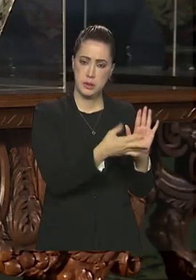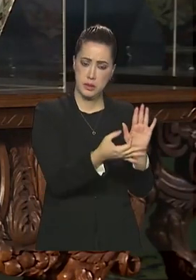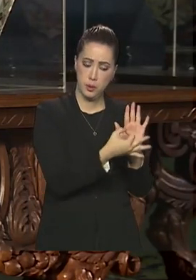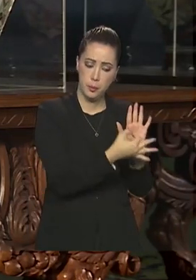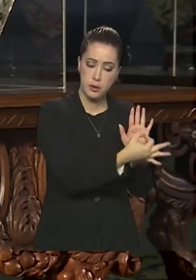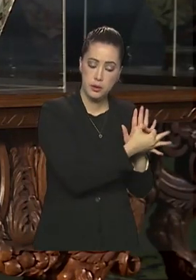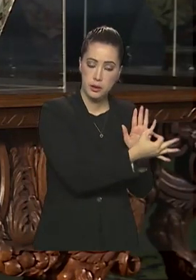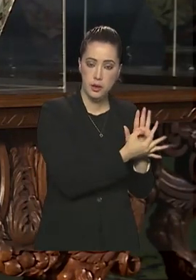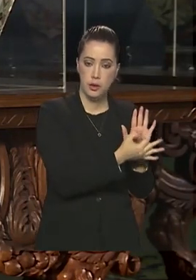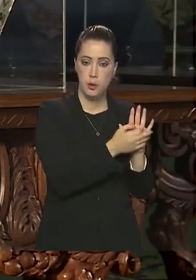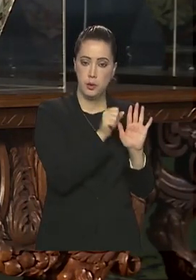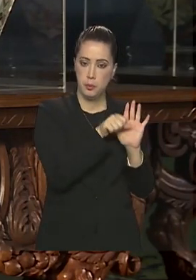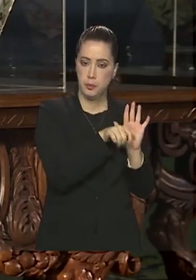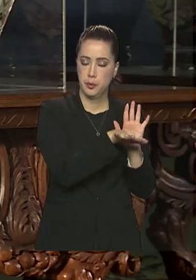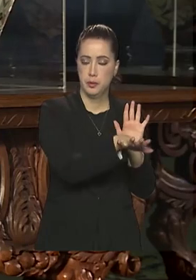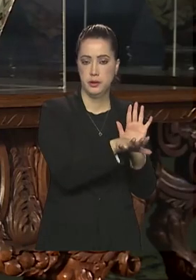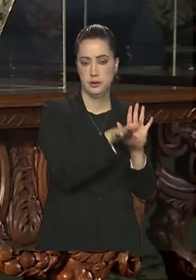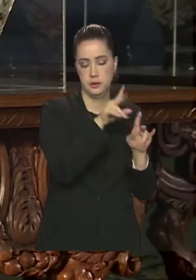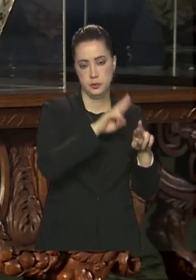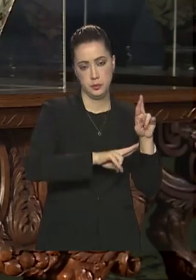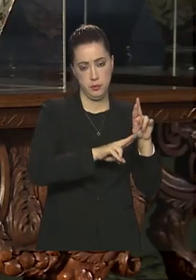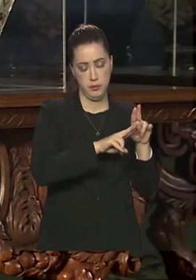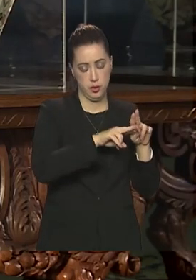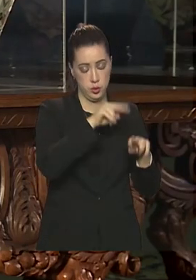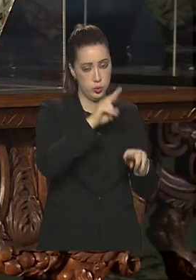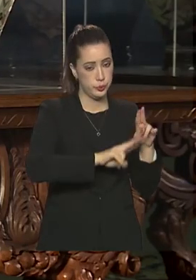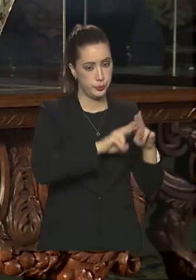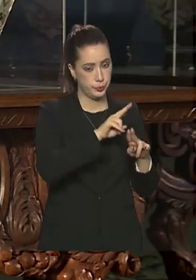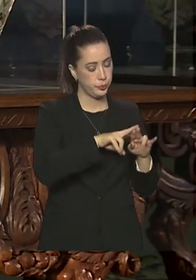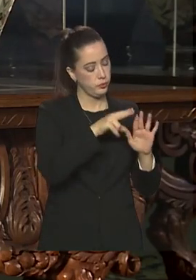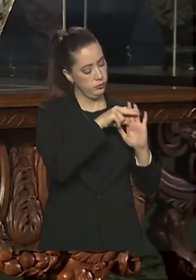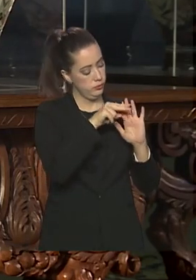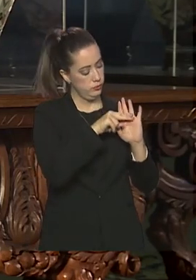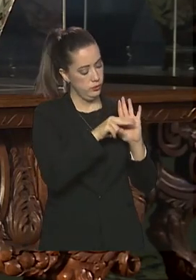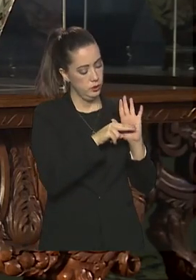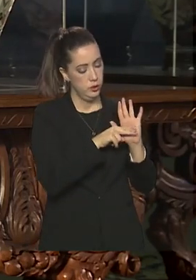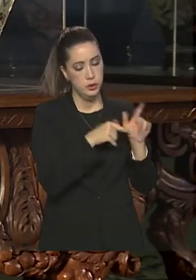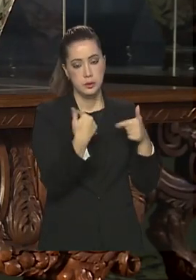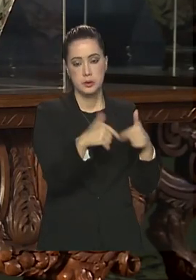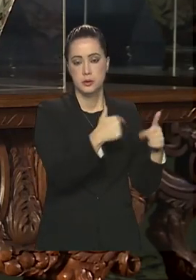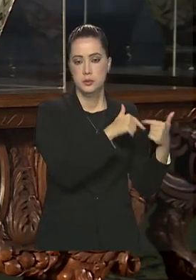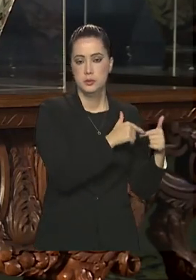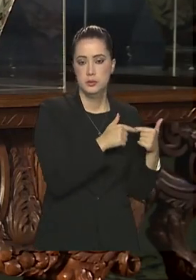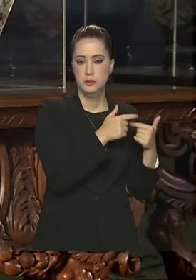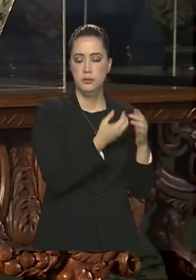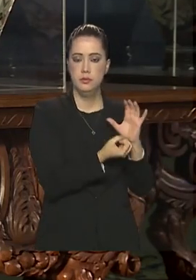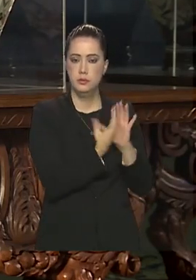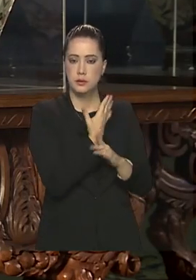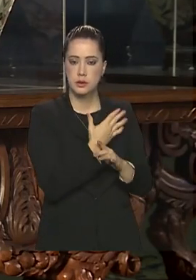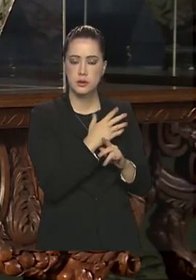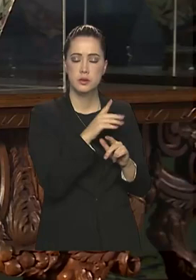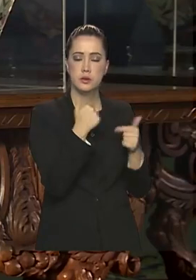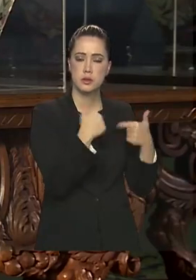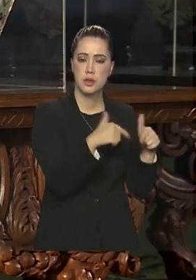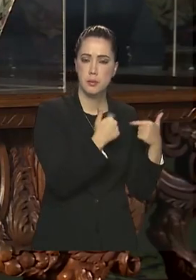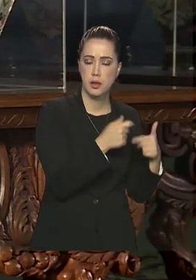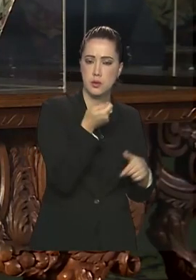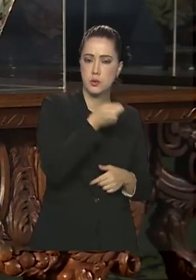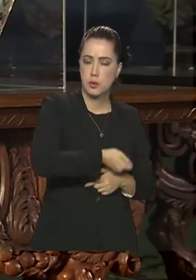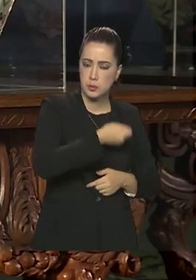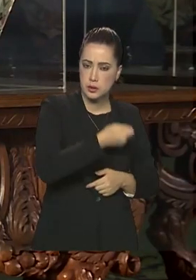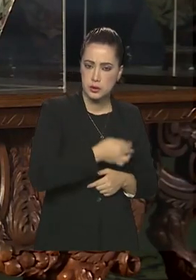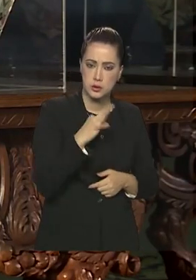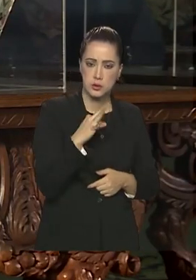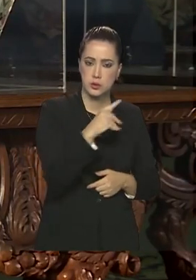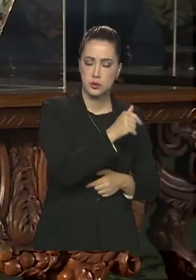junho. Esse manual de operacionalização estabelece as regras de funcionamento do programa, estabelecendo os deveres e obrigações